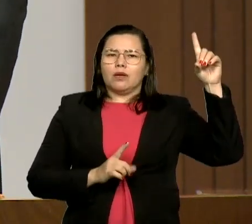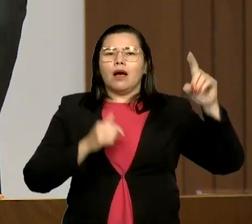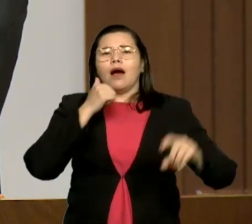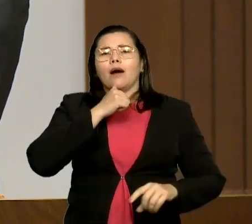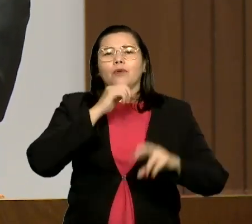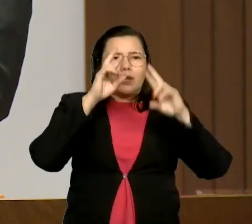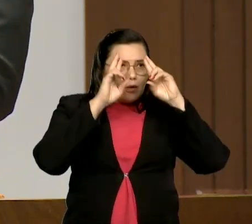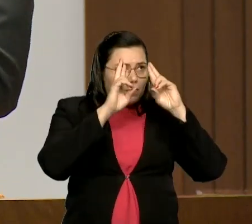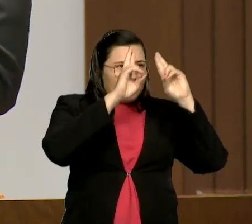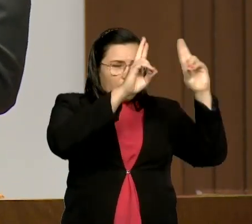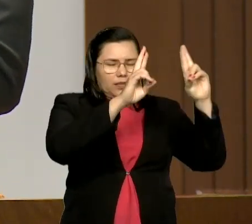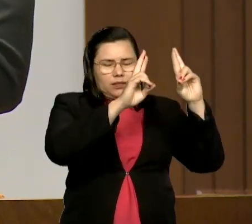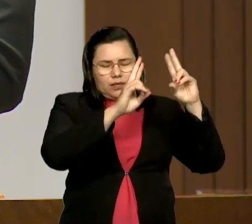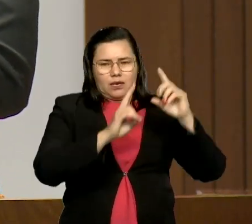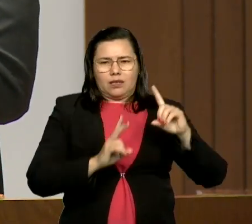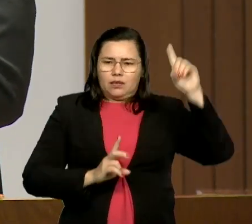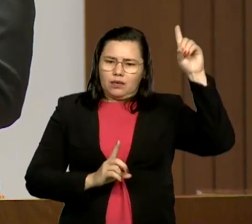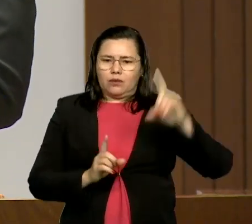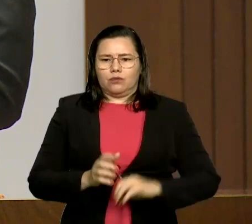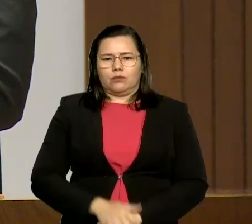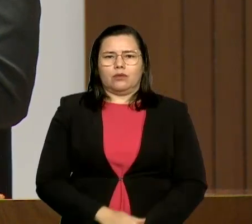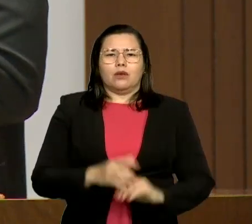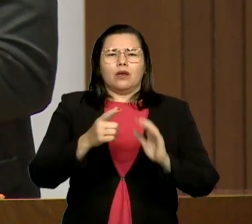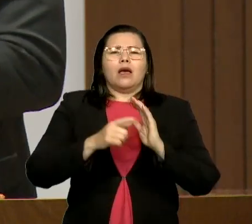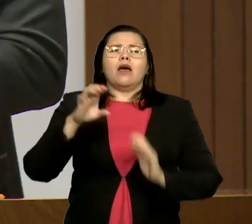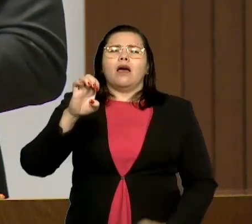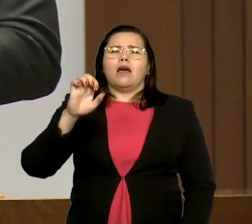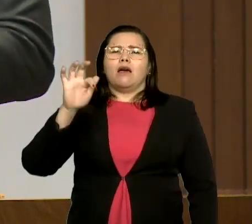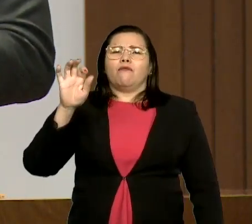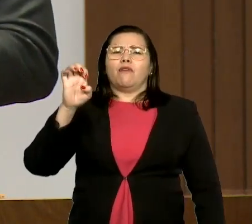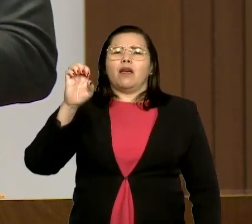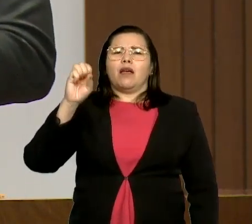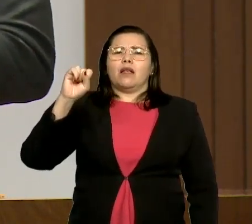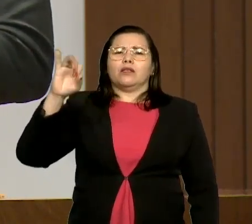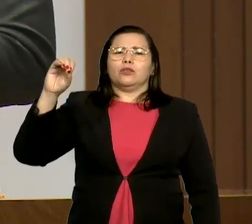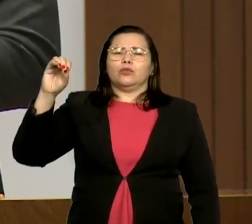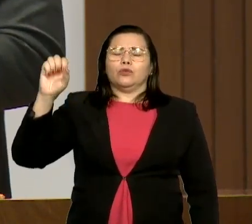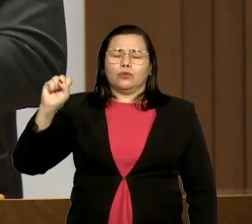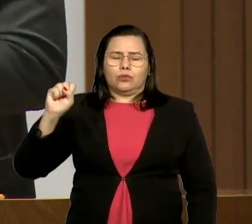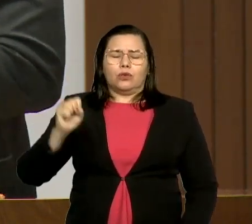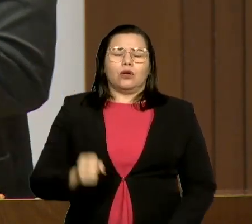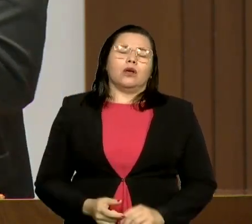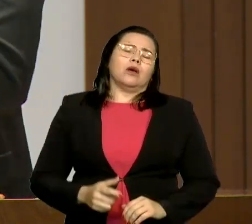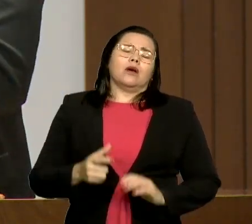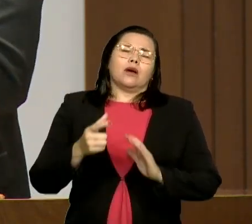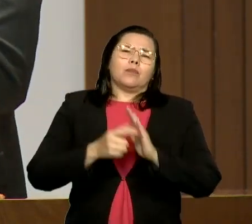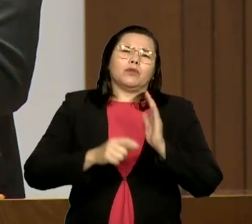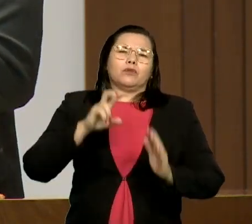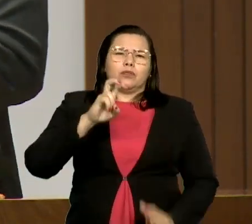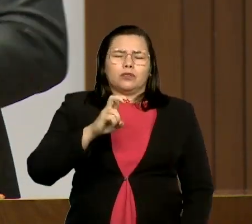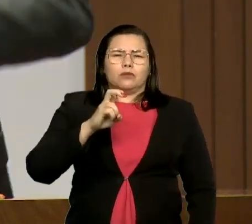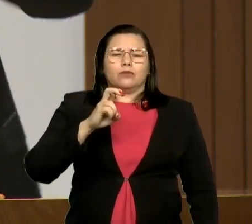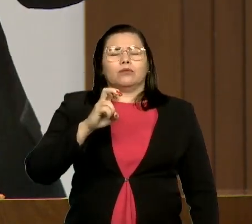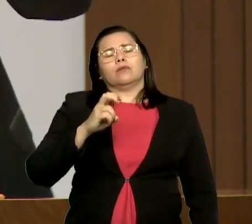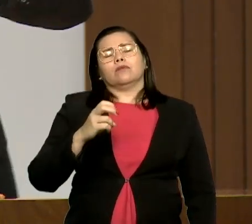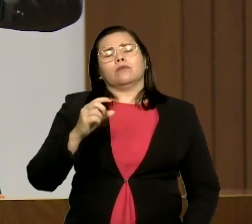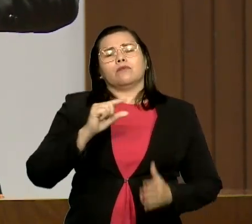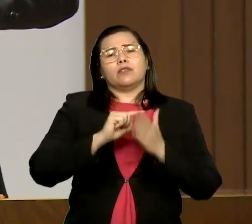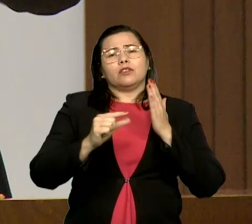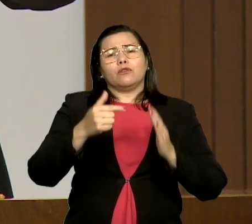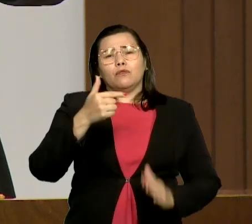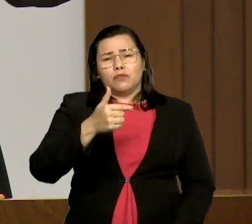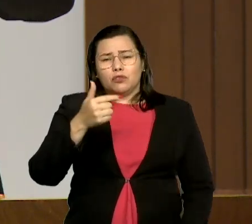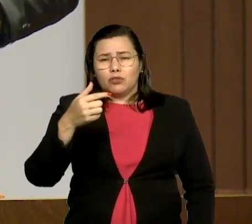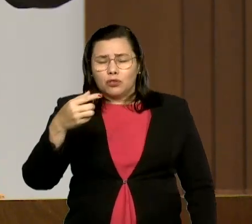Efésios 5, 22, 23. Quando chega no Efésios 5, 25, a Bíblia diz o quê? Que o